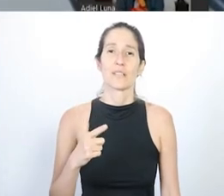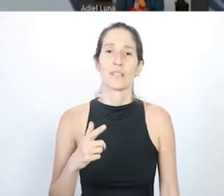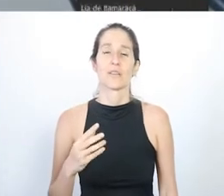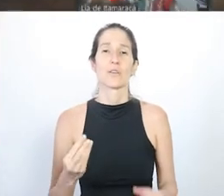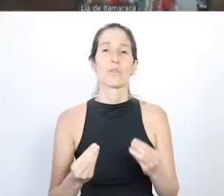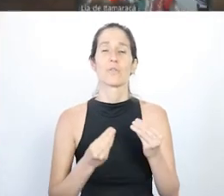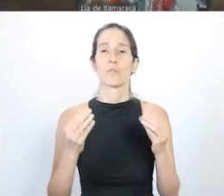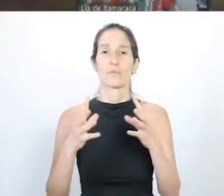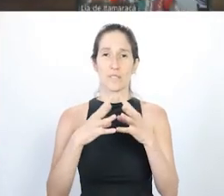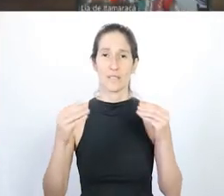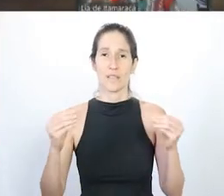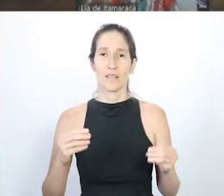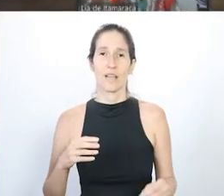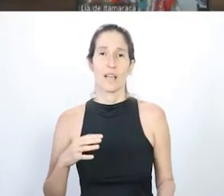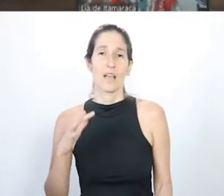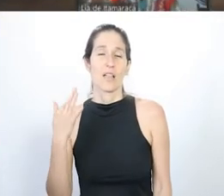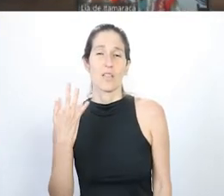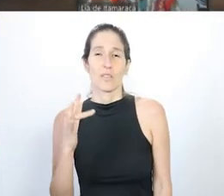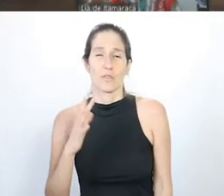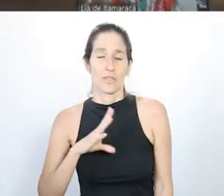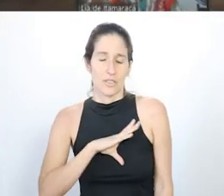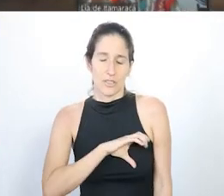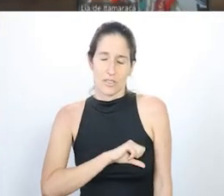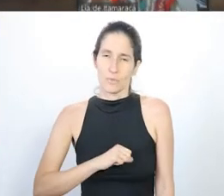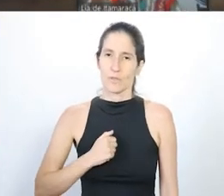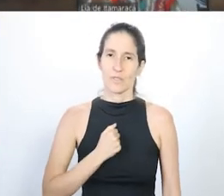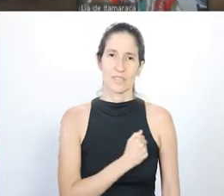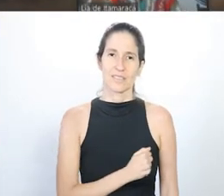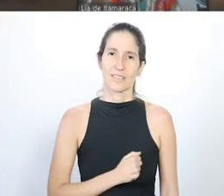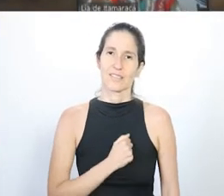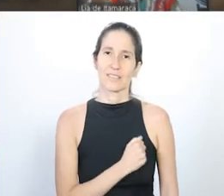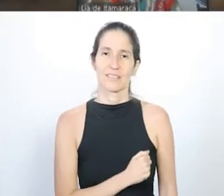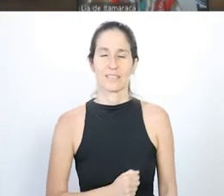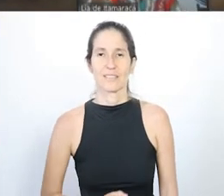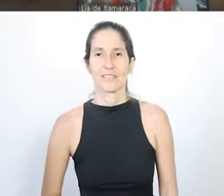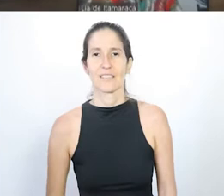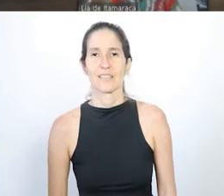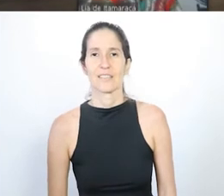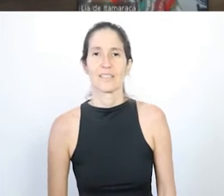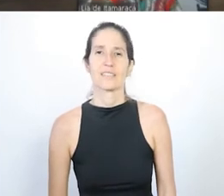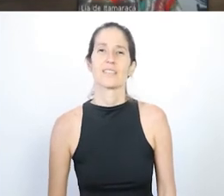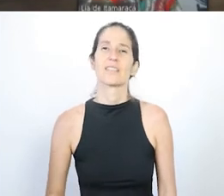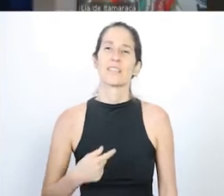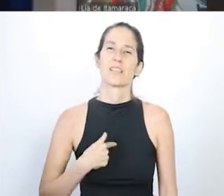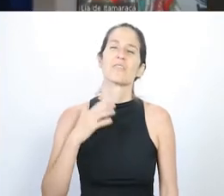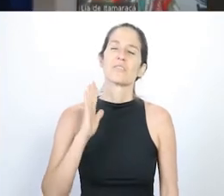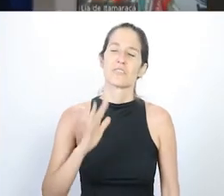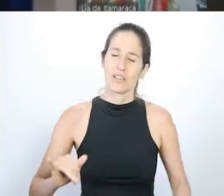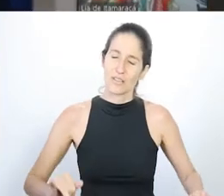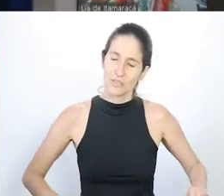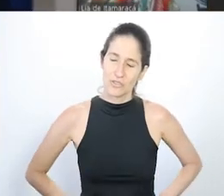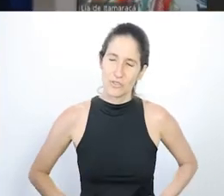dor de saudade. Então, eu já vinha sofrendo disso há muito tempo.